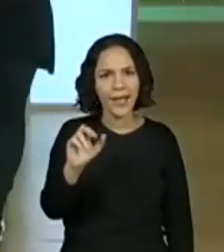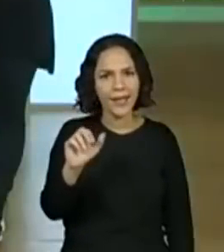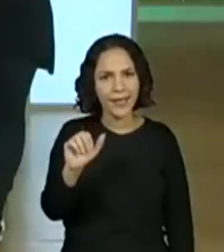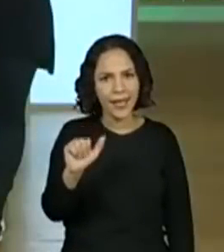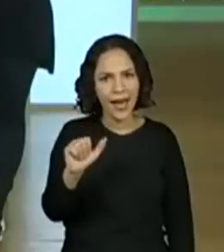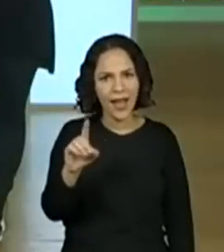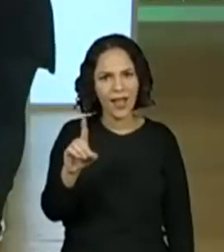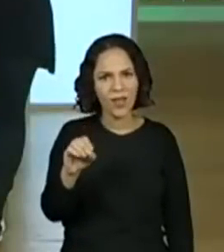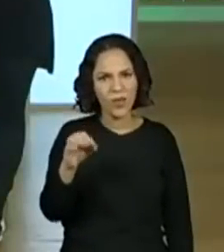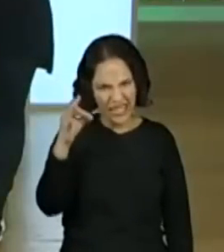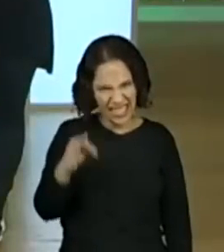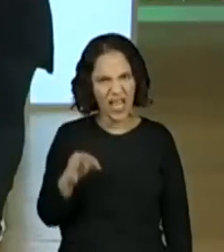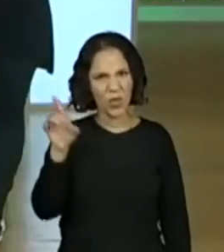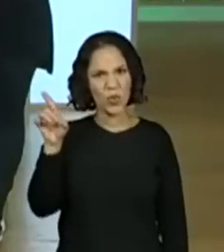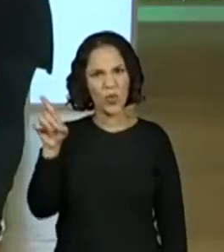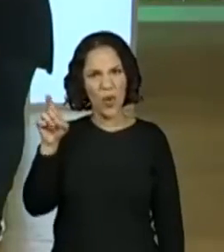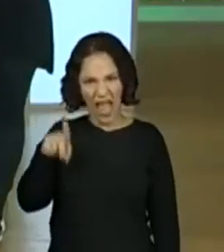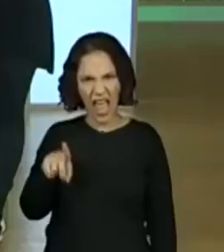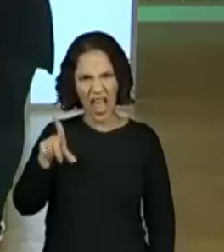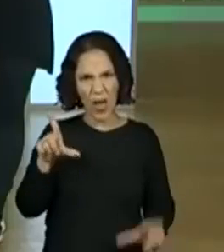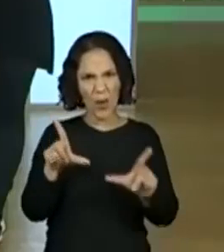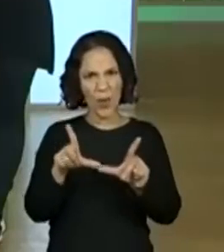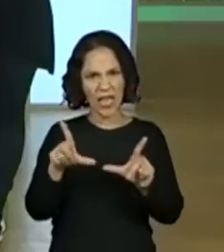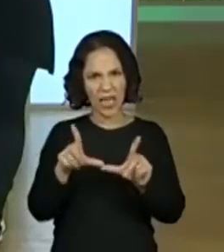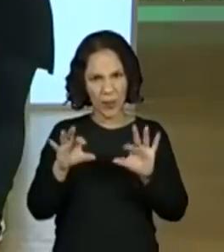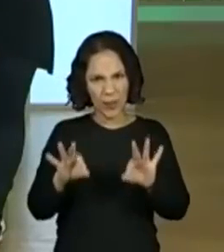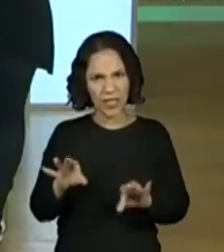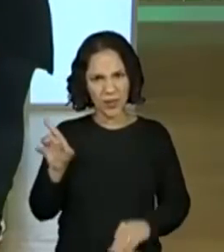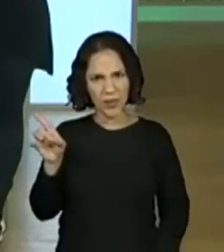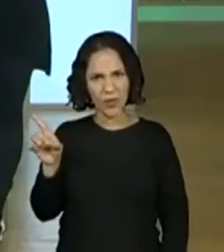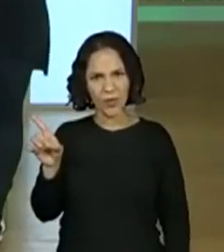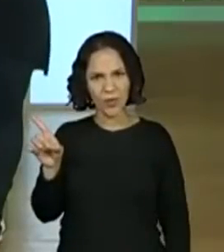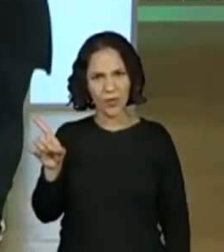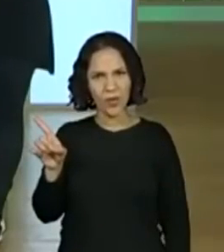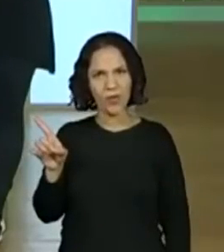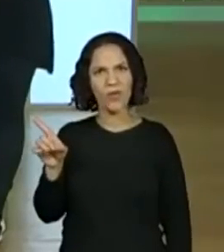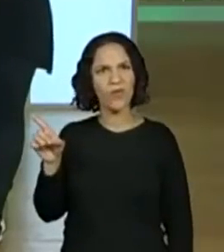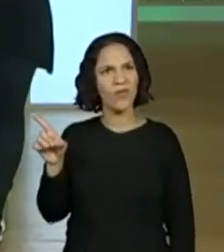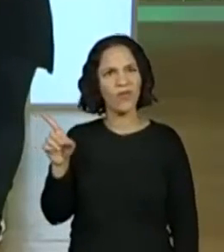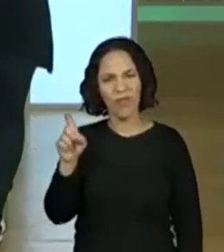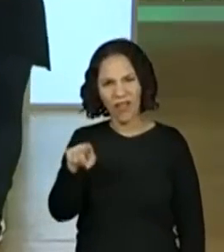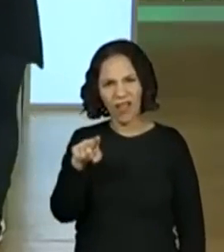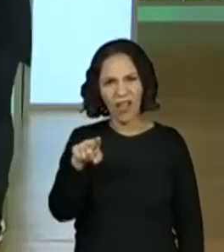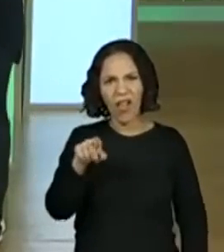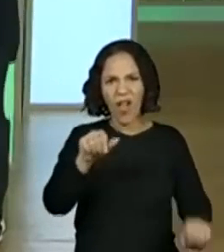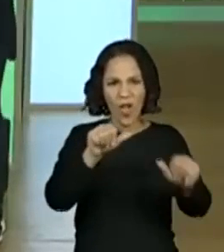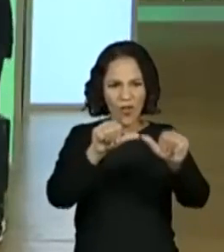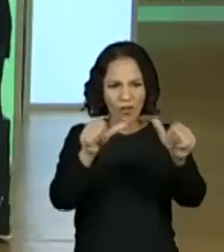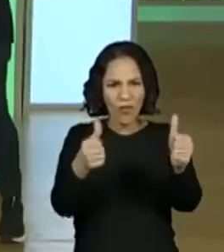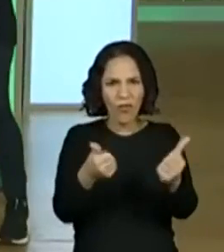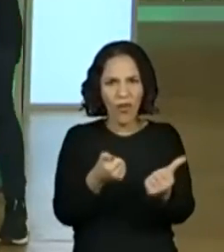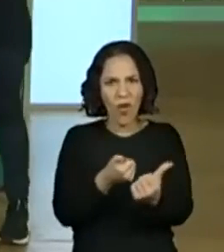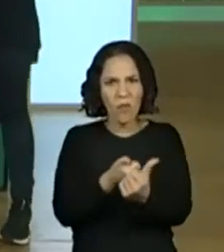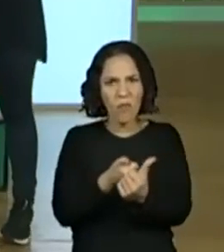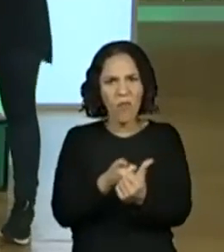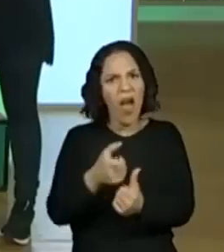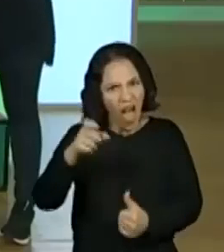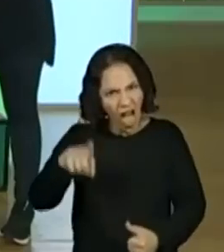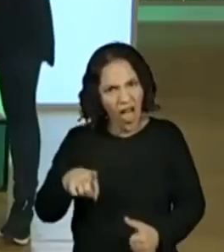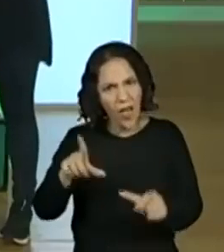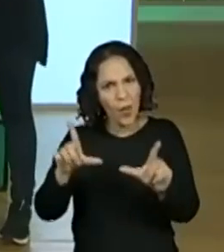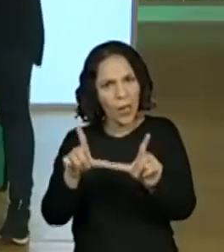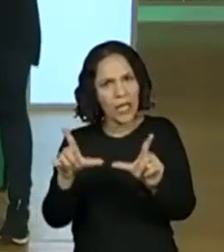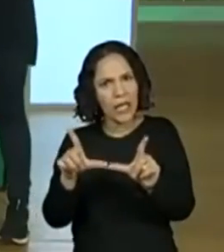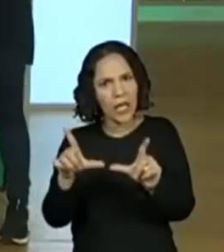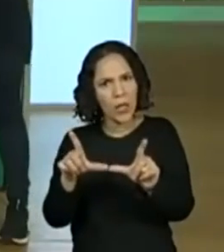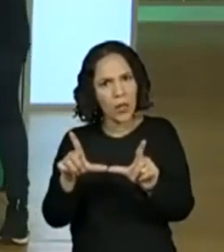isso? O que você acha? O que vocês acham? Essa figura é um quadrado? Isso é um quadrado? Coloquem